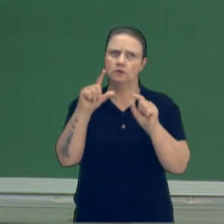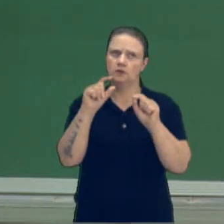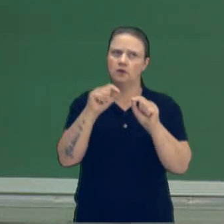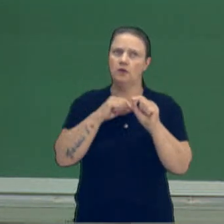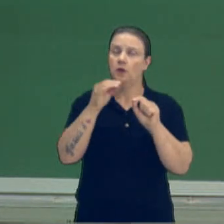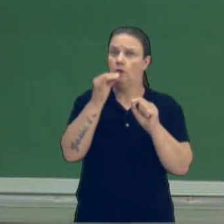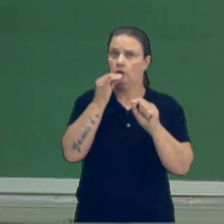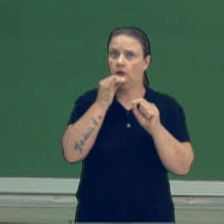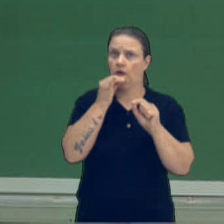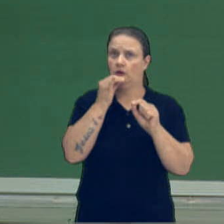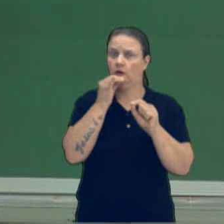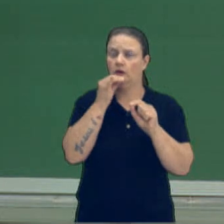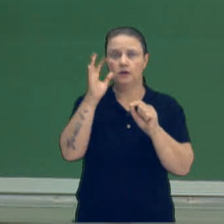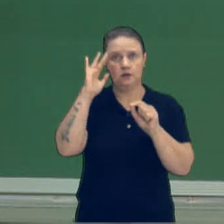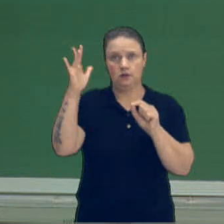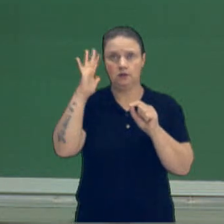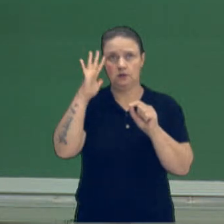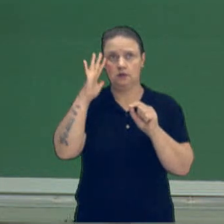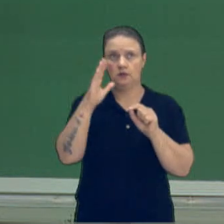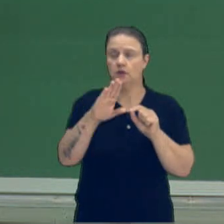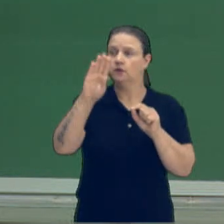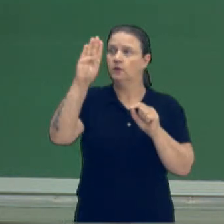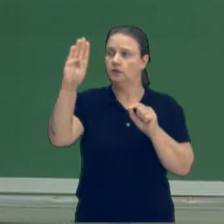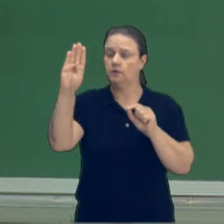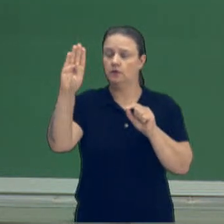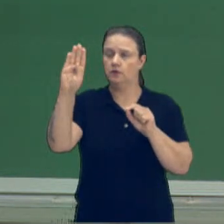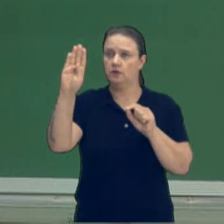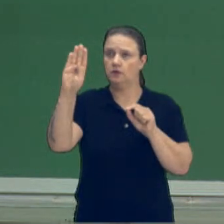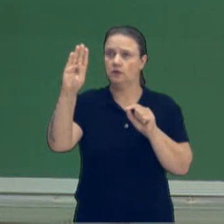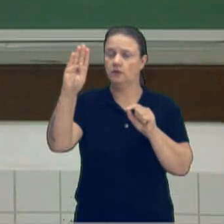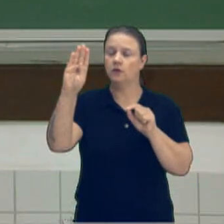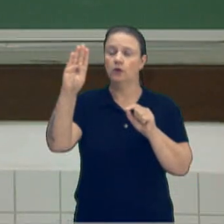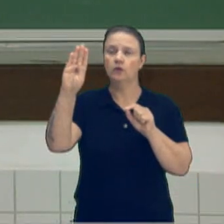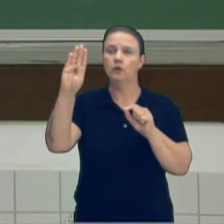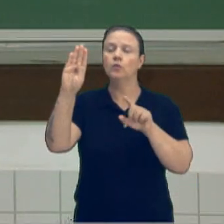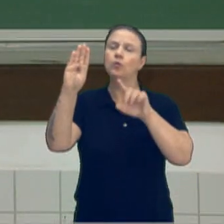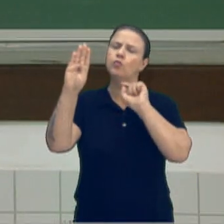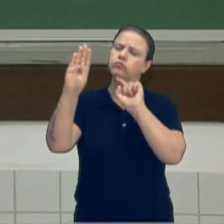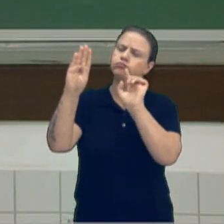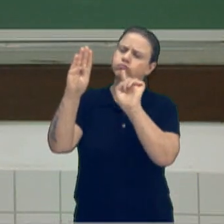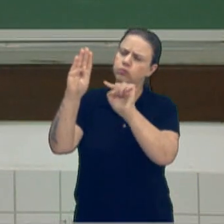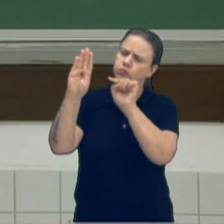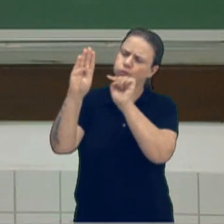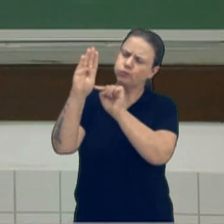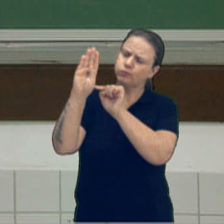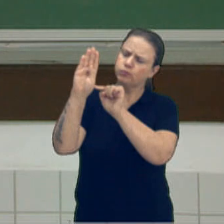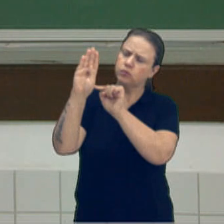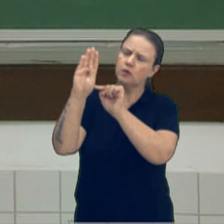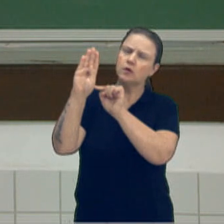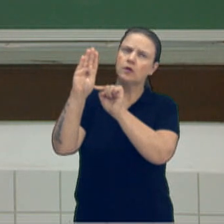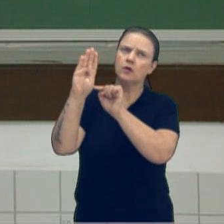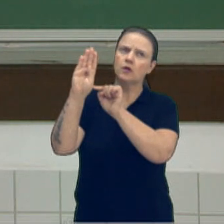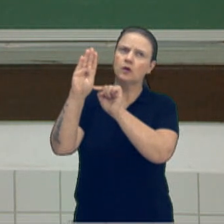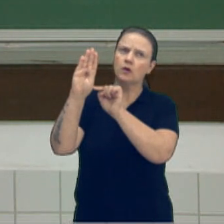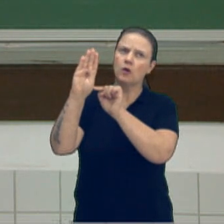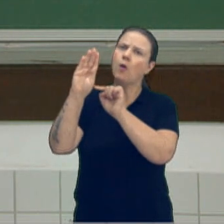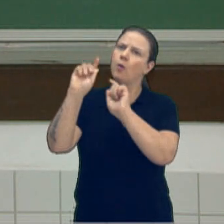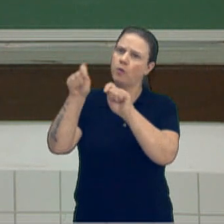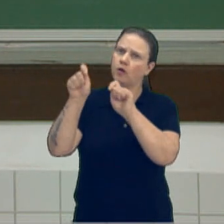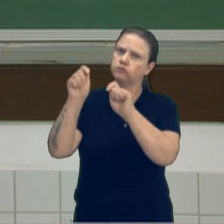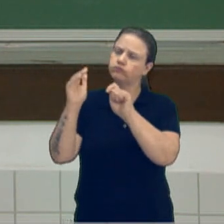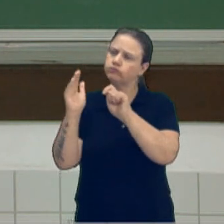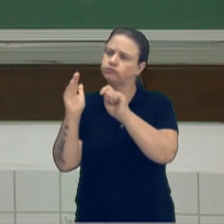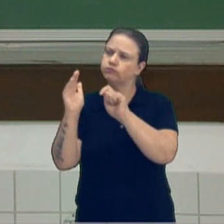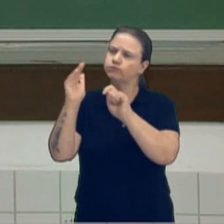uma unidade imaginária, tá? Então, do B, vamos partindo de cada pedacinho aqui, ó. Consigo andar um pedacinho reto